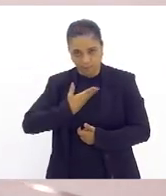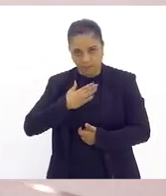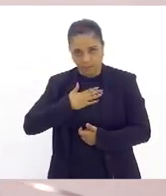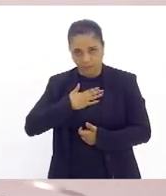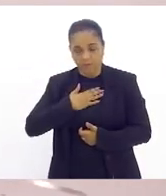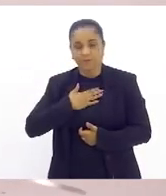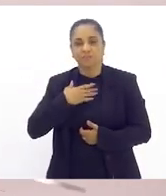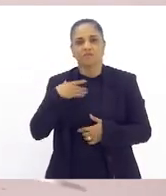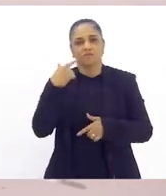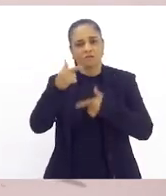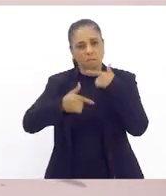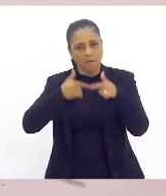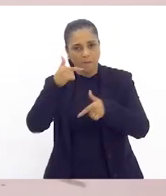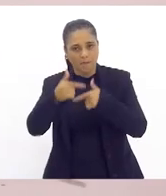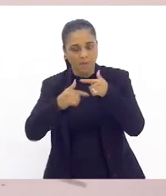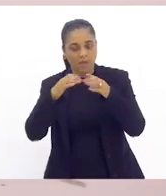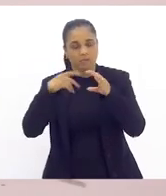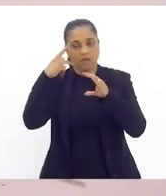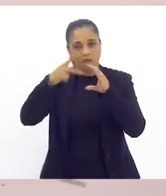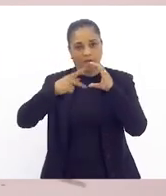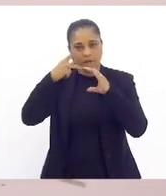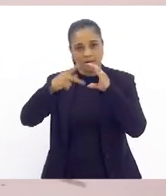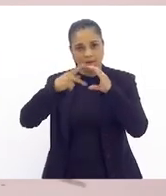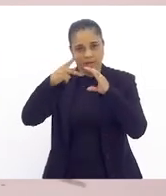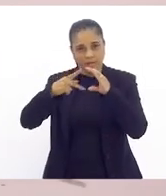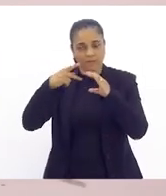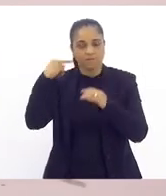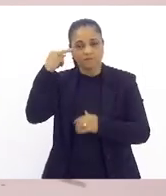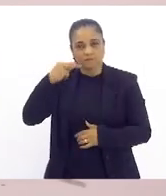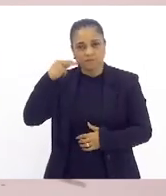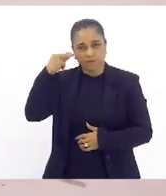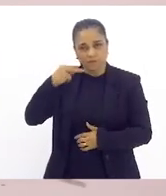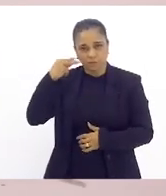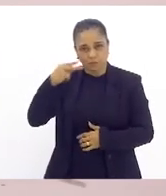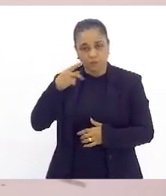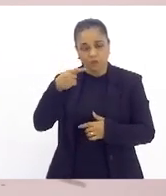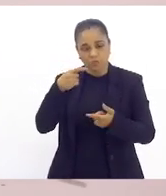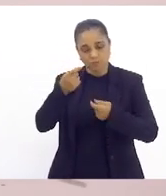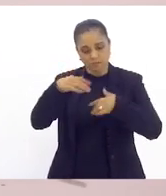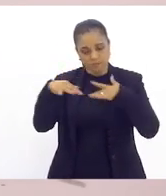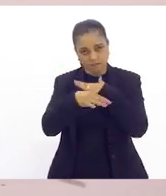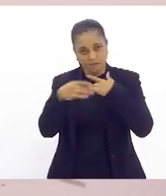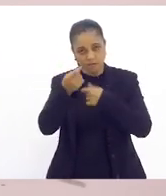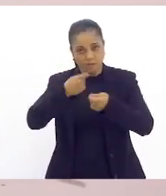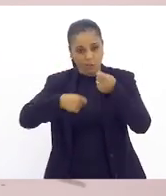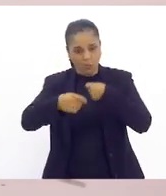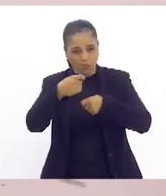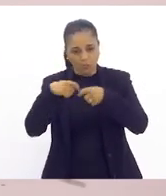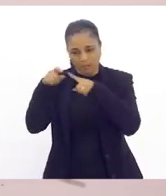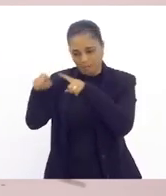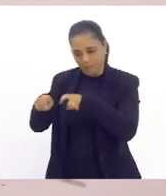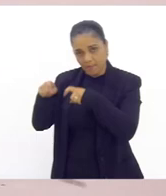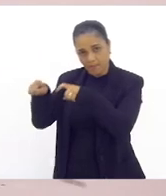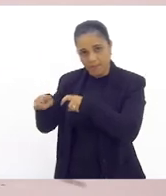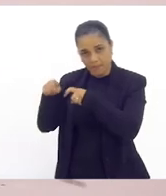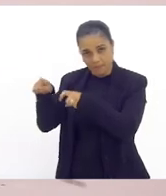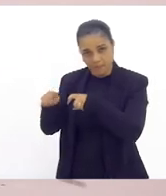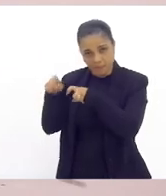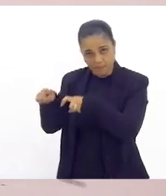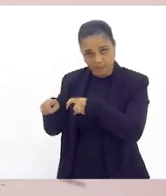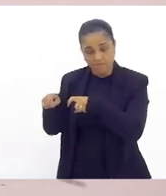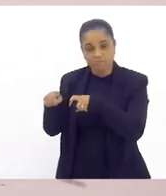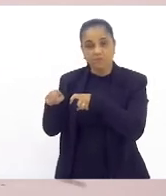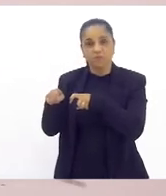conta da nossa cidade ser de uma economia totalmente voltada através da produção rural e também